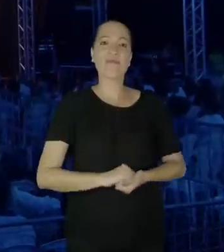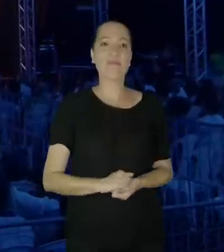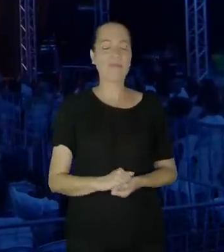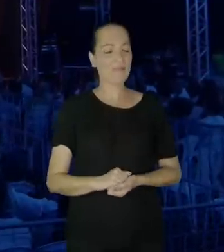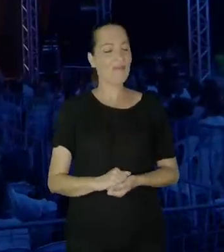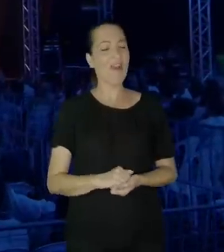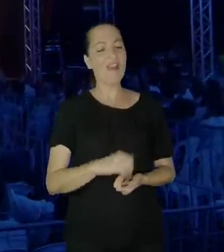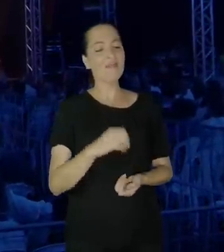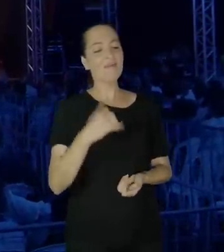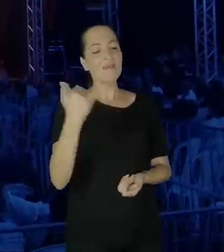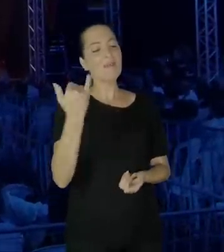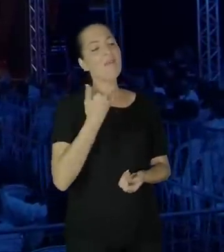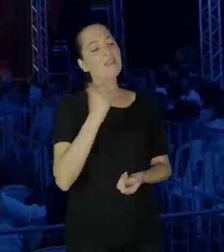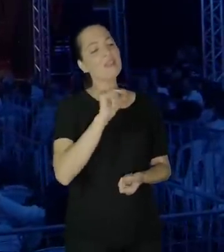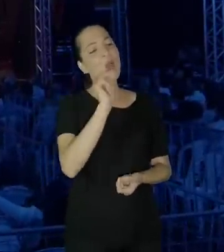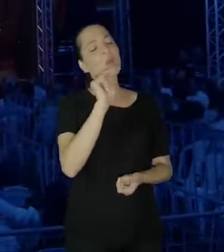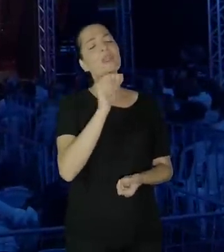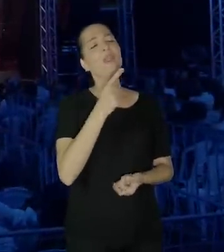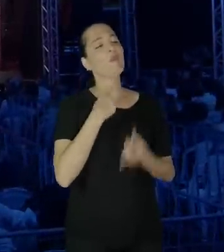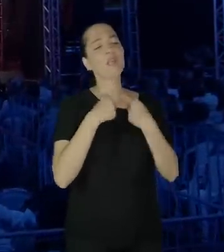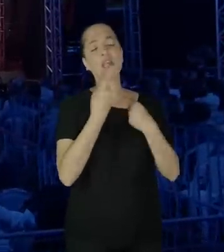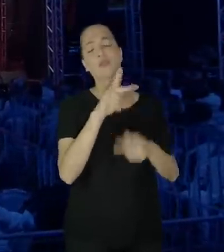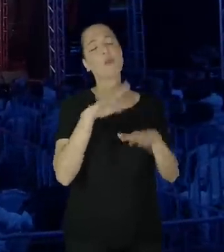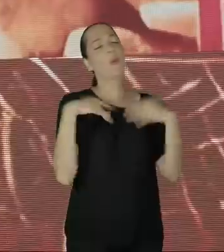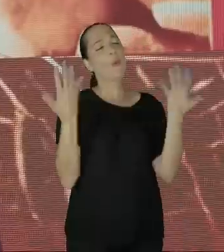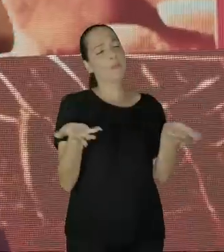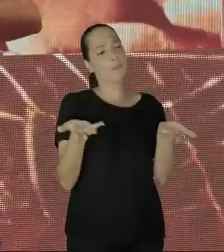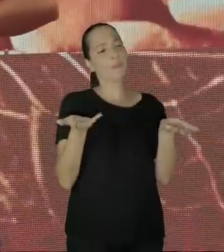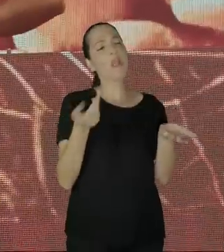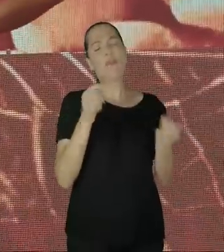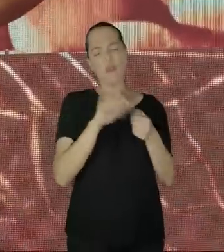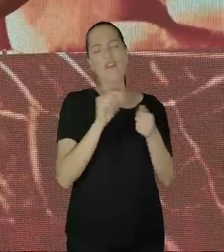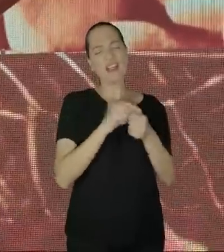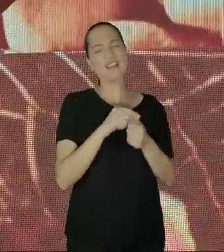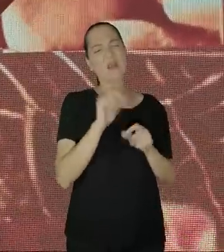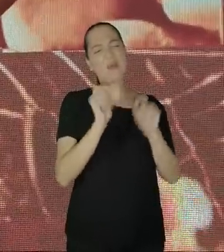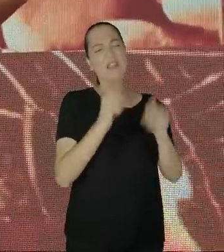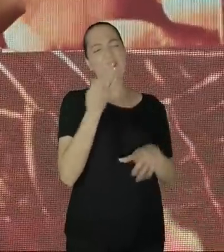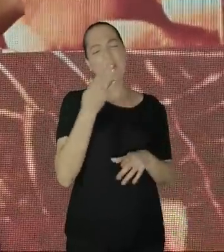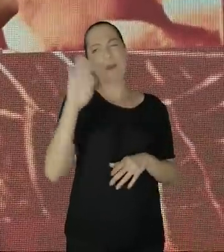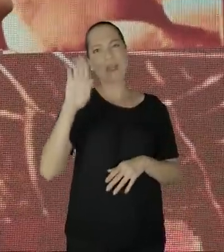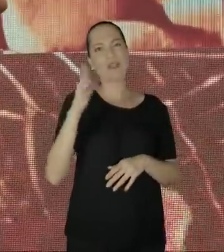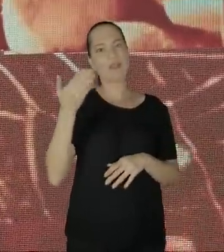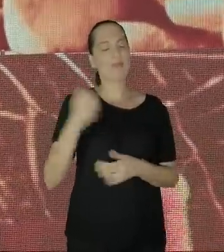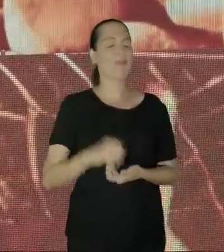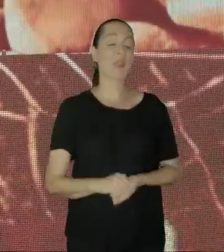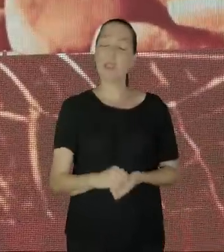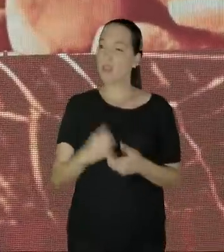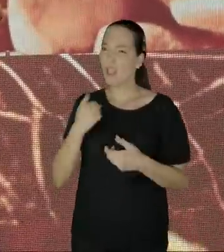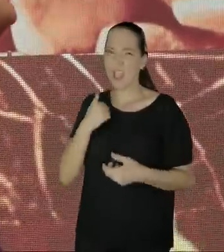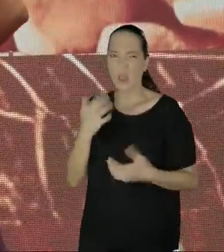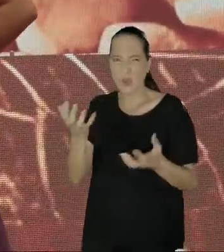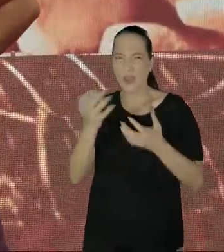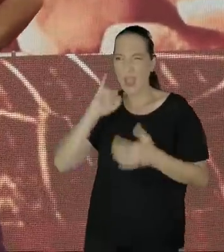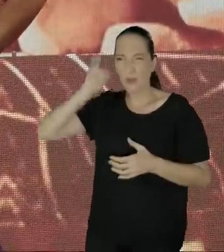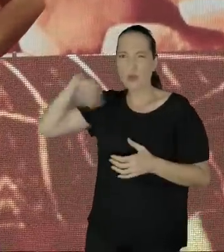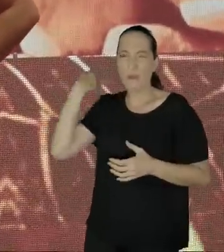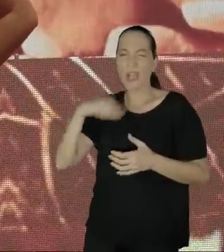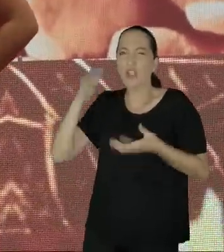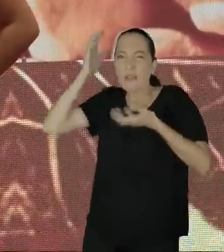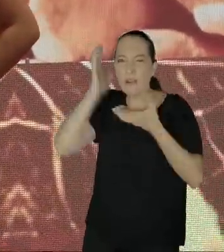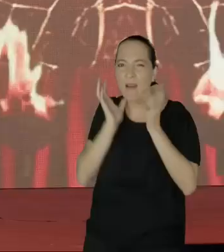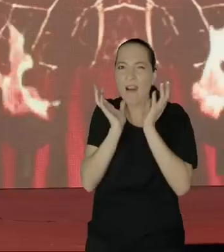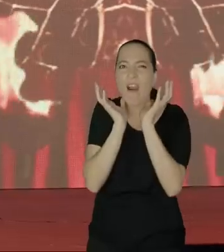Fale, Salomé, qual é o seu desejo? Cumprirei com minha palavra. Eu quero a